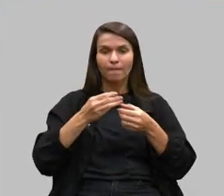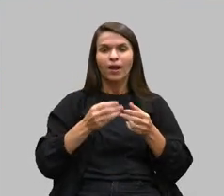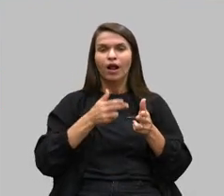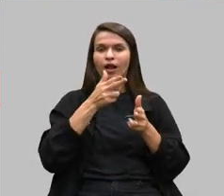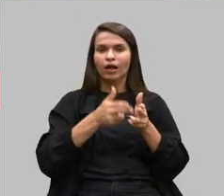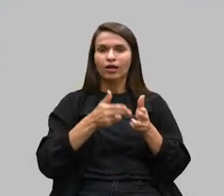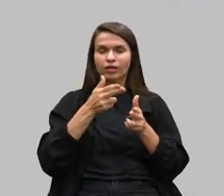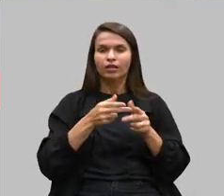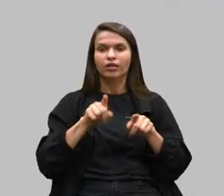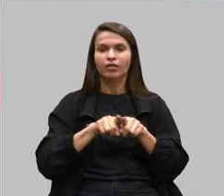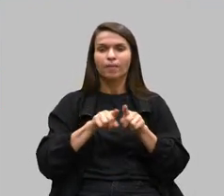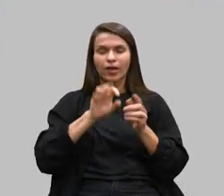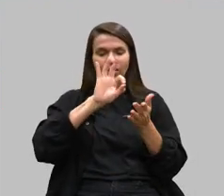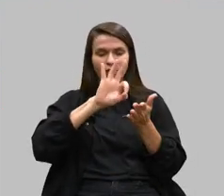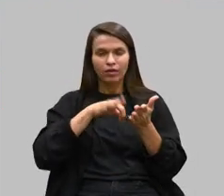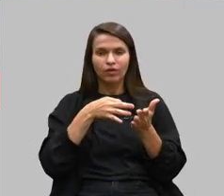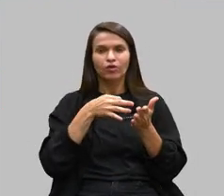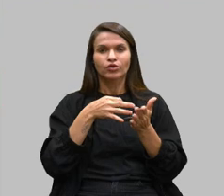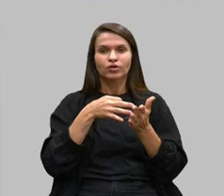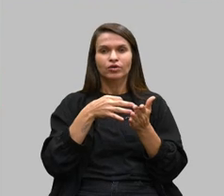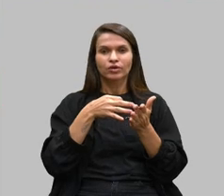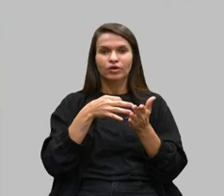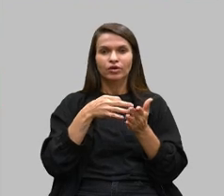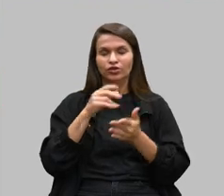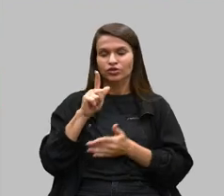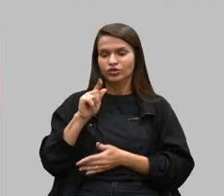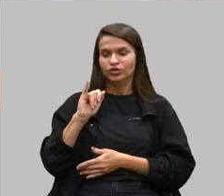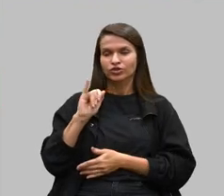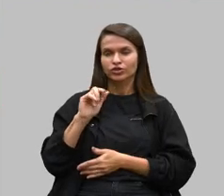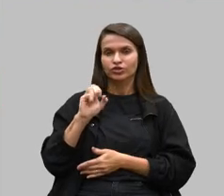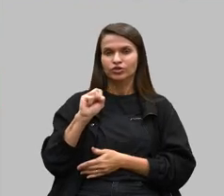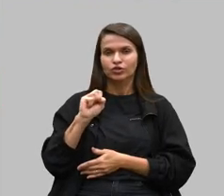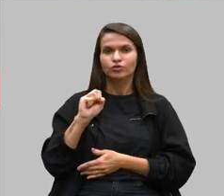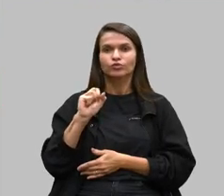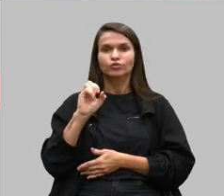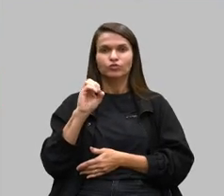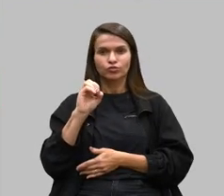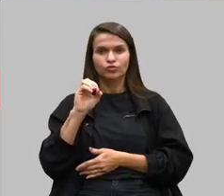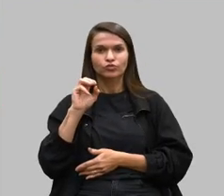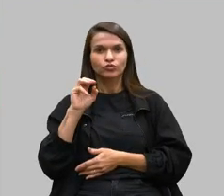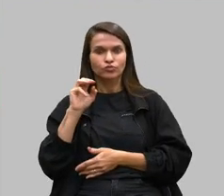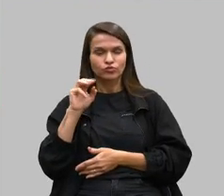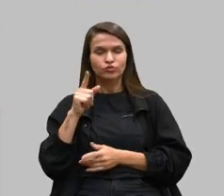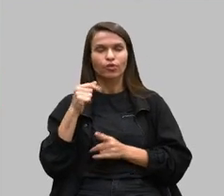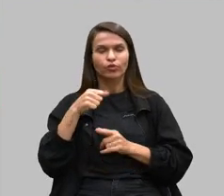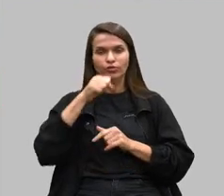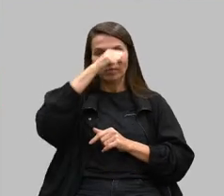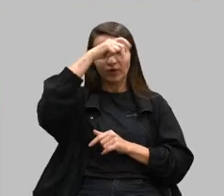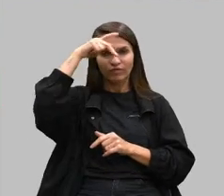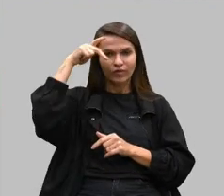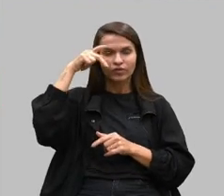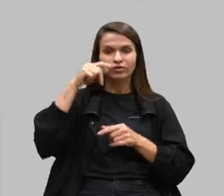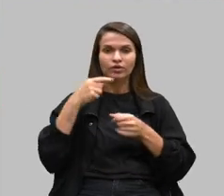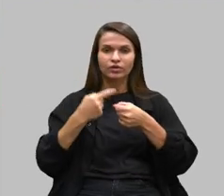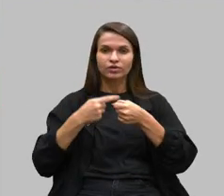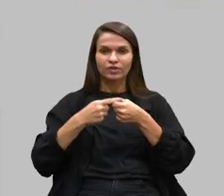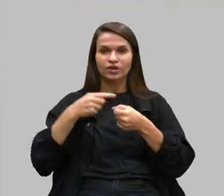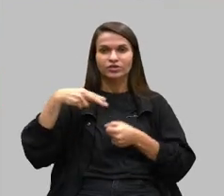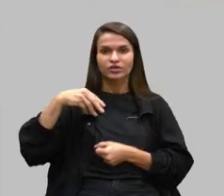sancionada pelo nosso querido J coleta prefeito de Nan nós temos aí apresentação